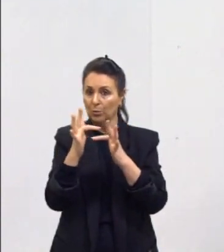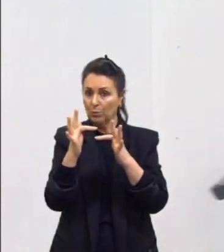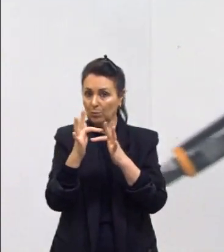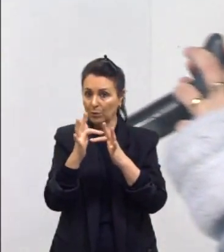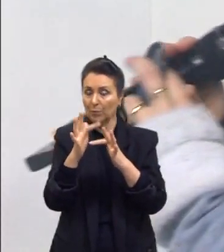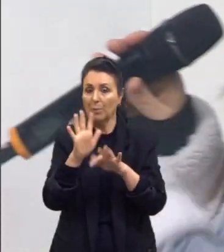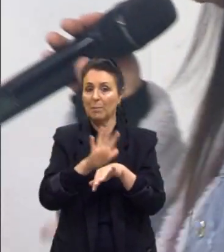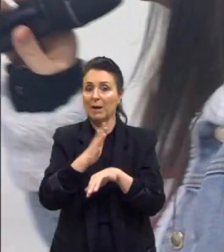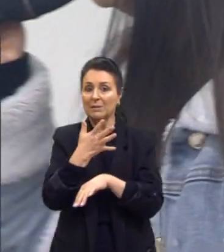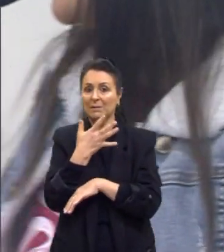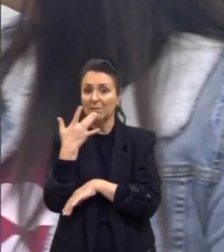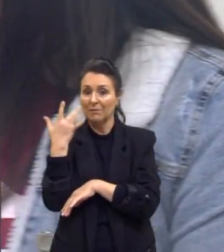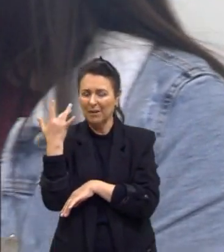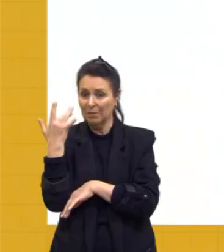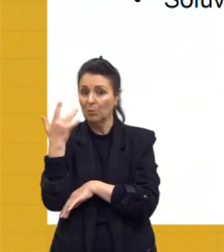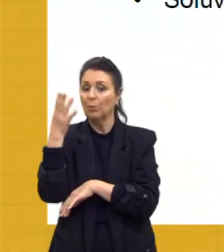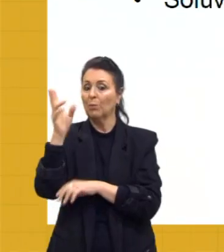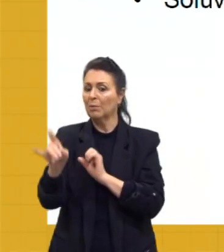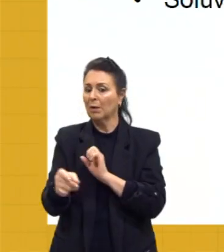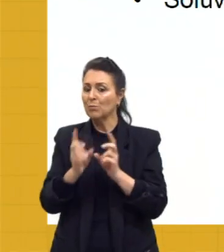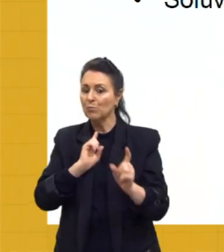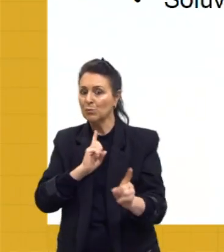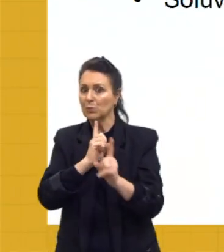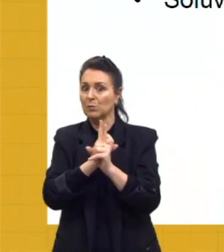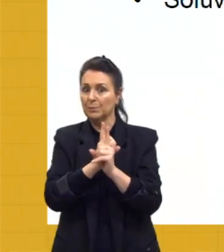mais fácil e da gente identificar